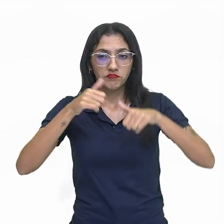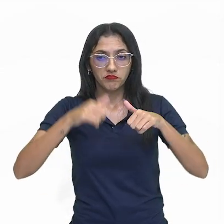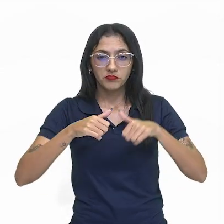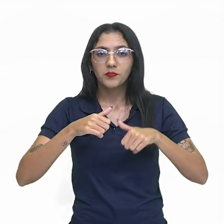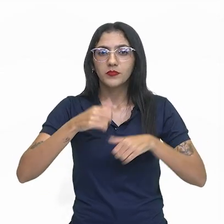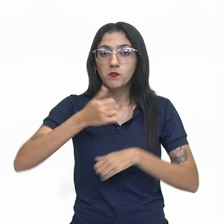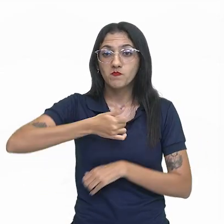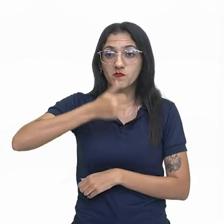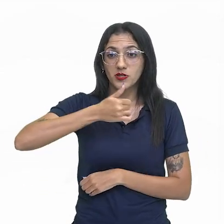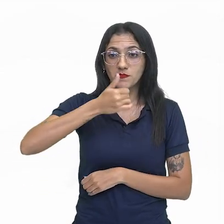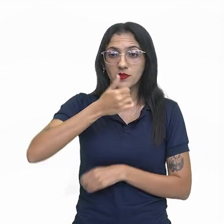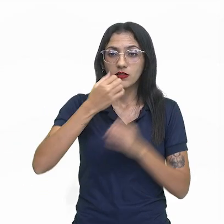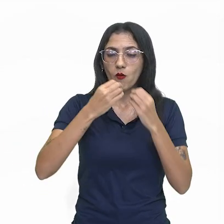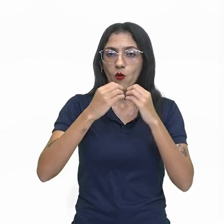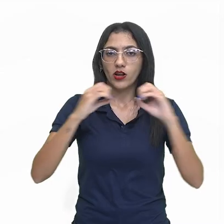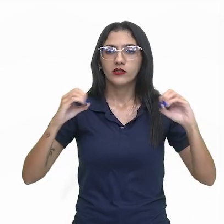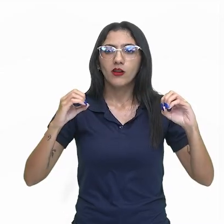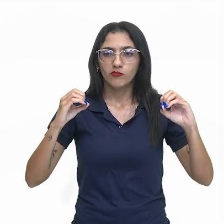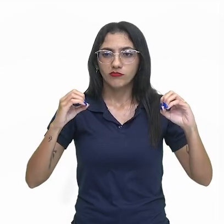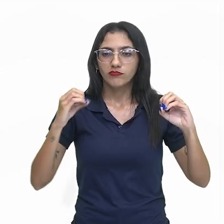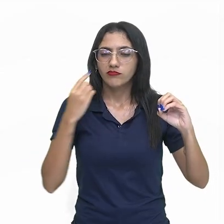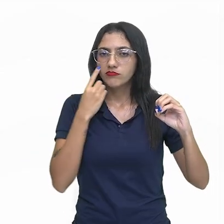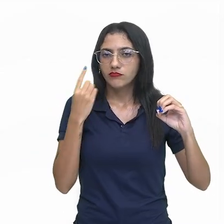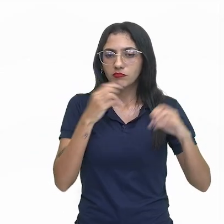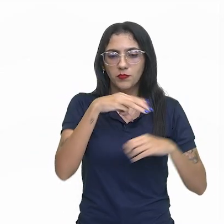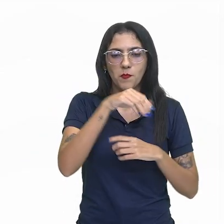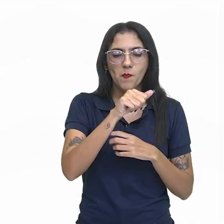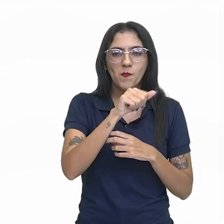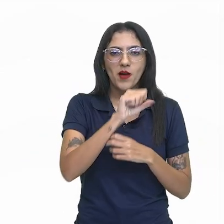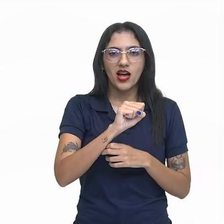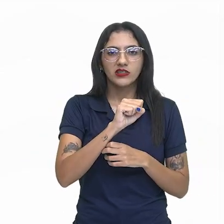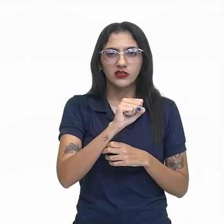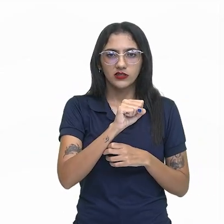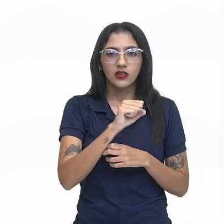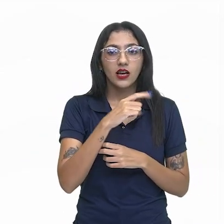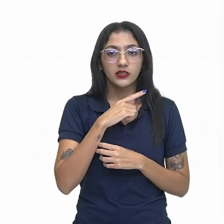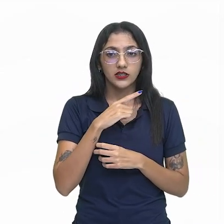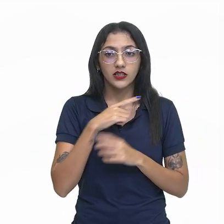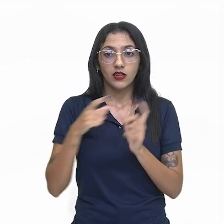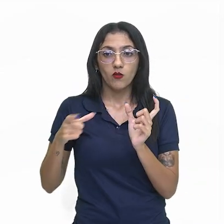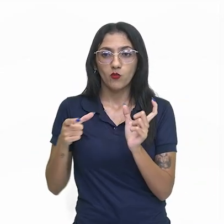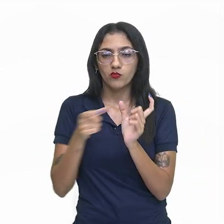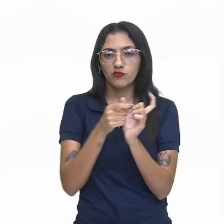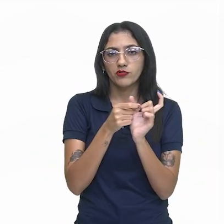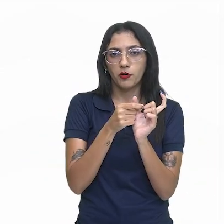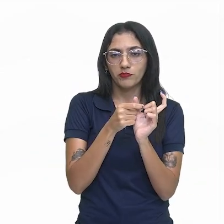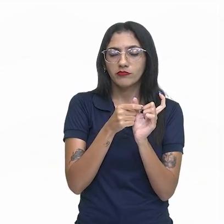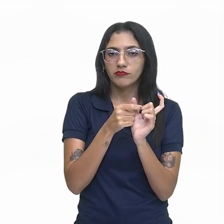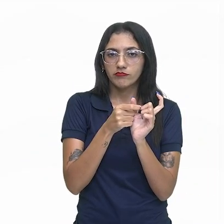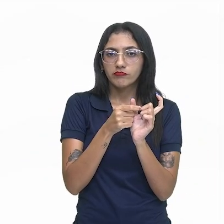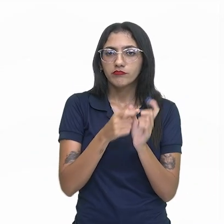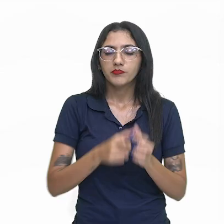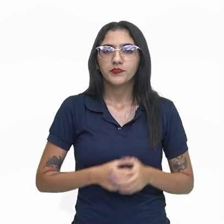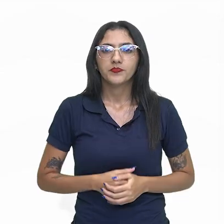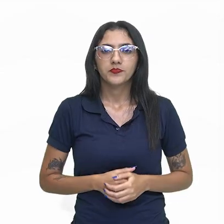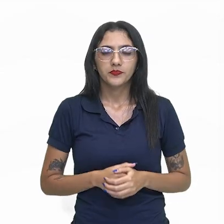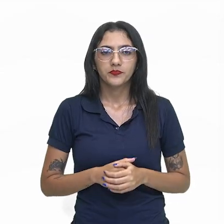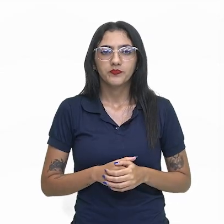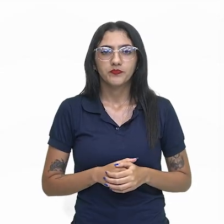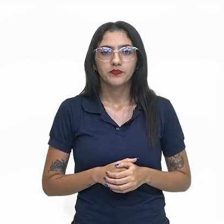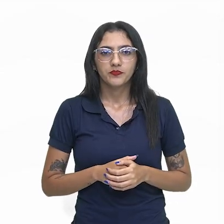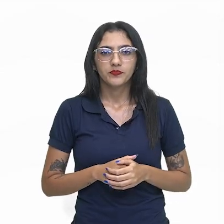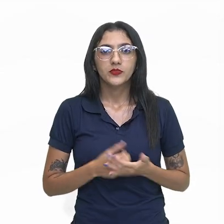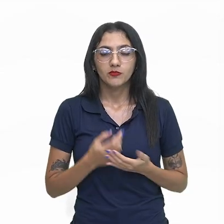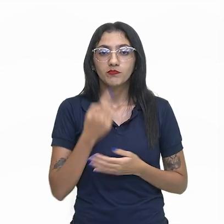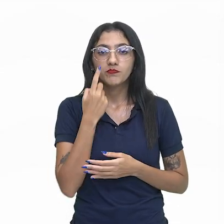oração, que tem o mas, que é a oração sindética, que vem acompanhada com essa conjunção. Veja só a